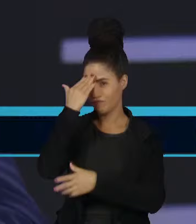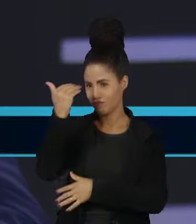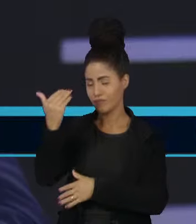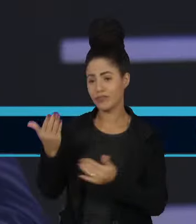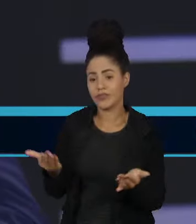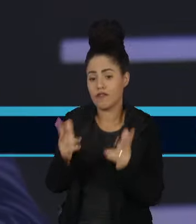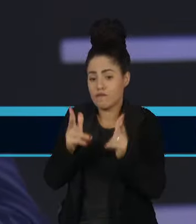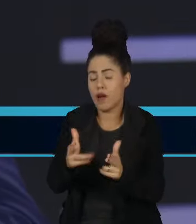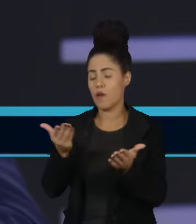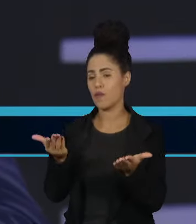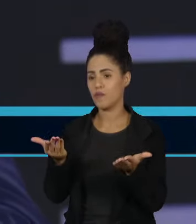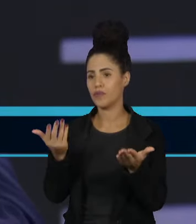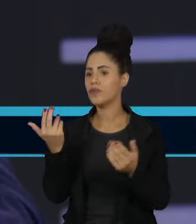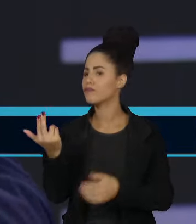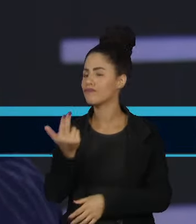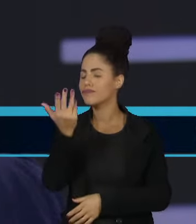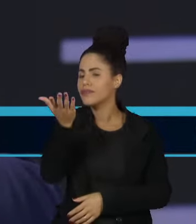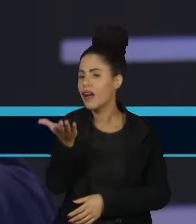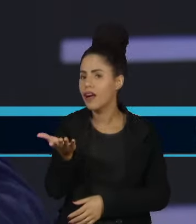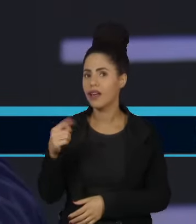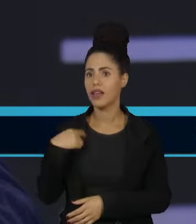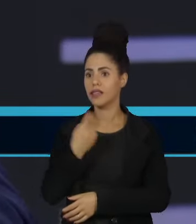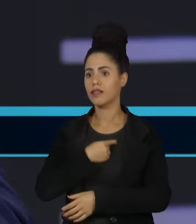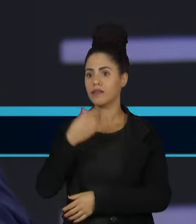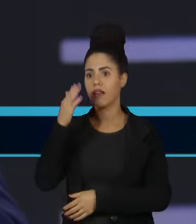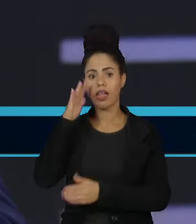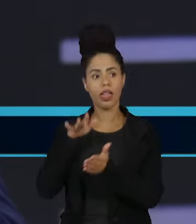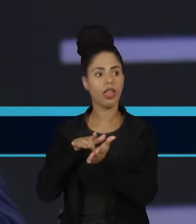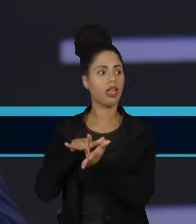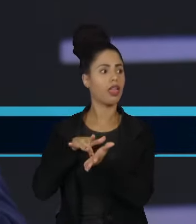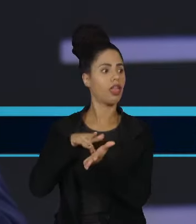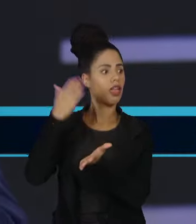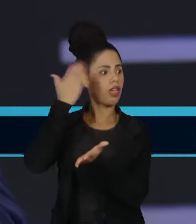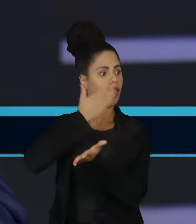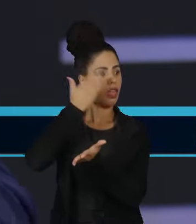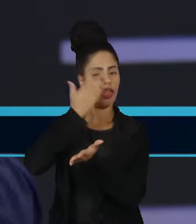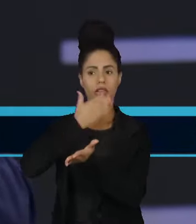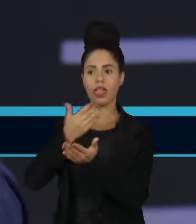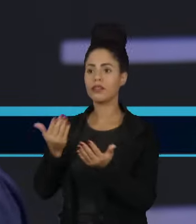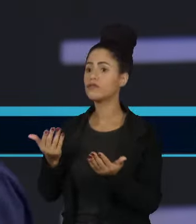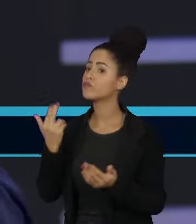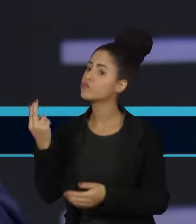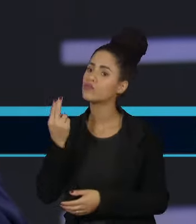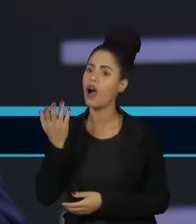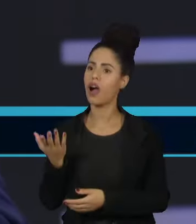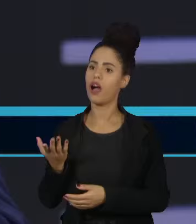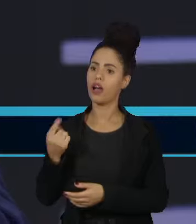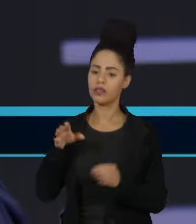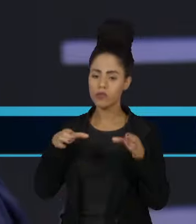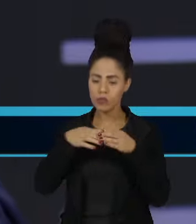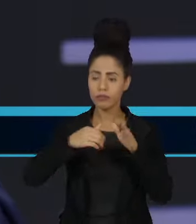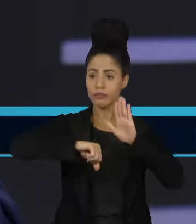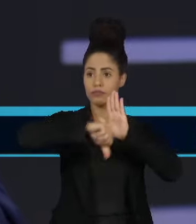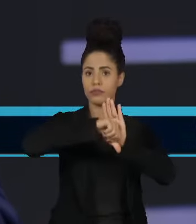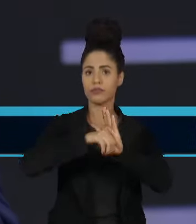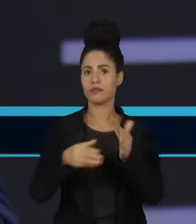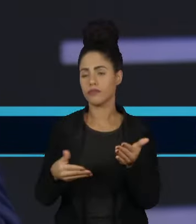é possível a gente fechar os olhos. As autoridades estão lá em cima, mas a presença do crime organizado, e se